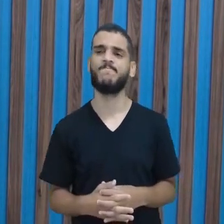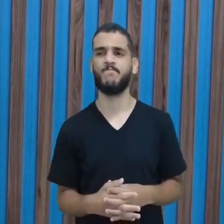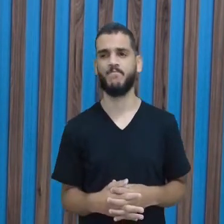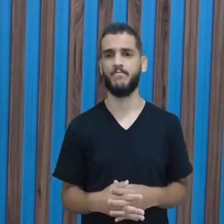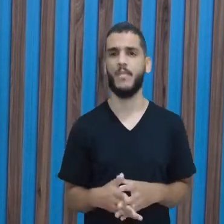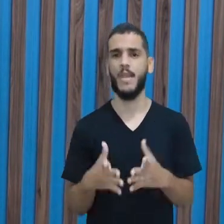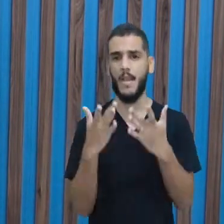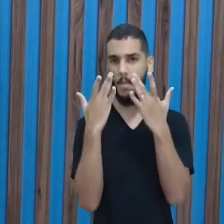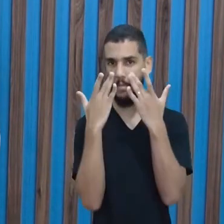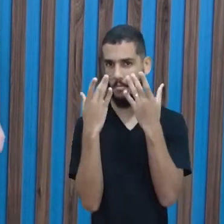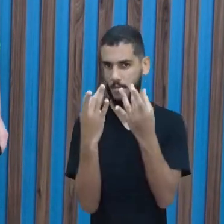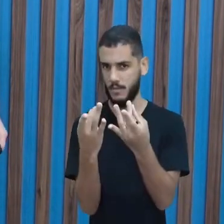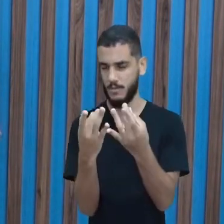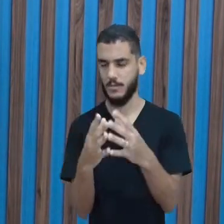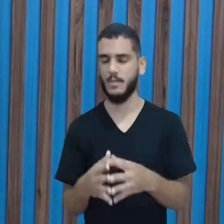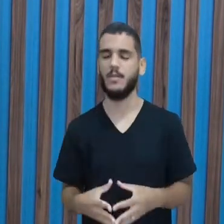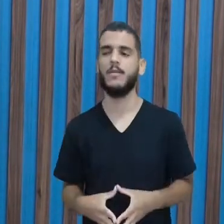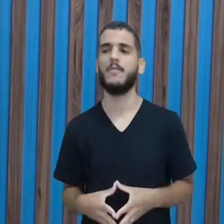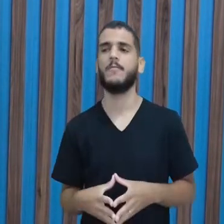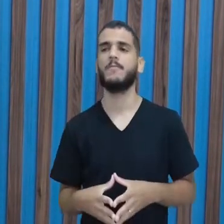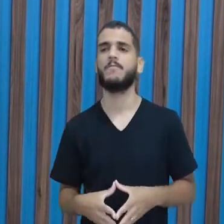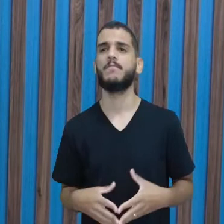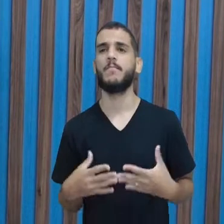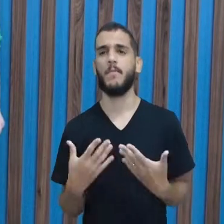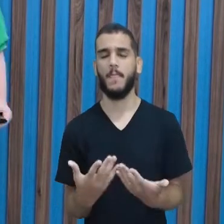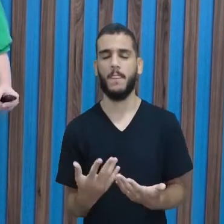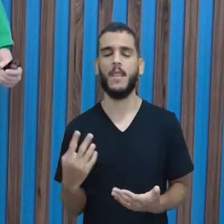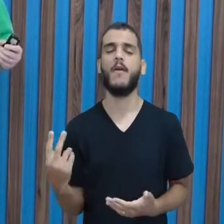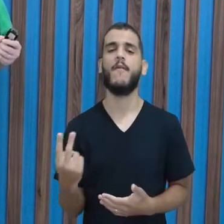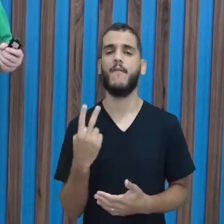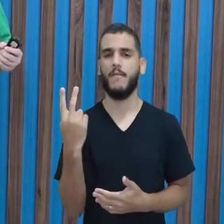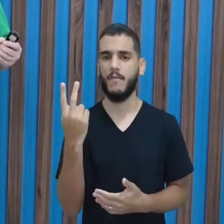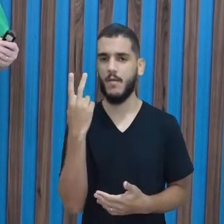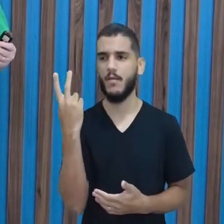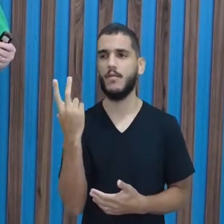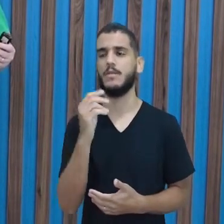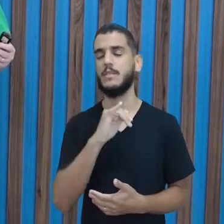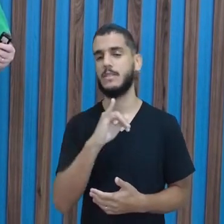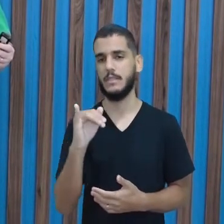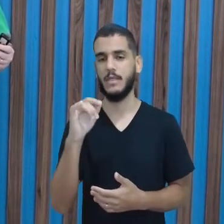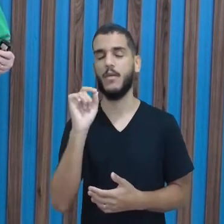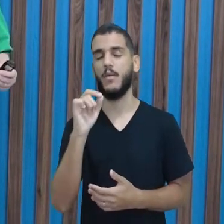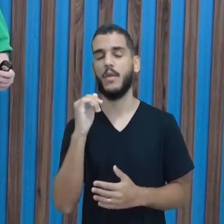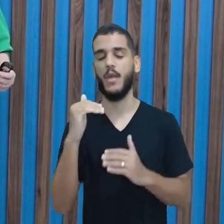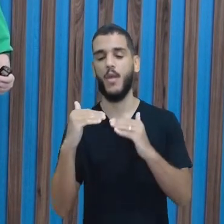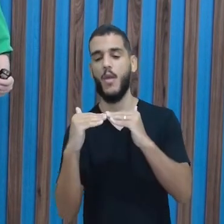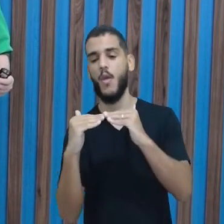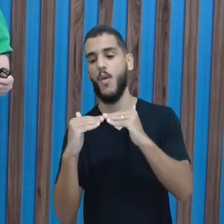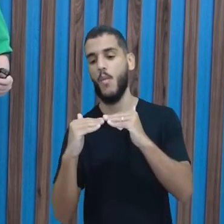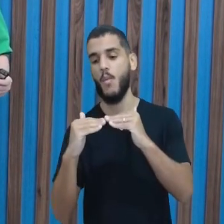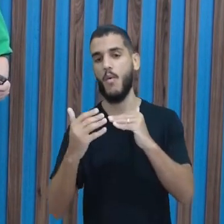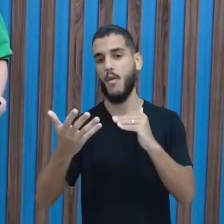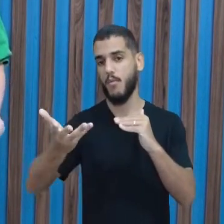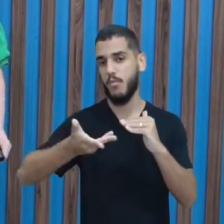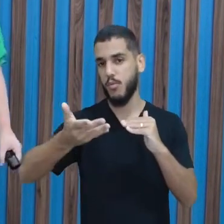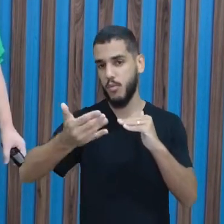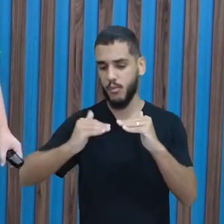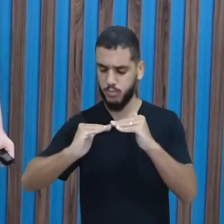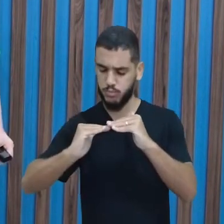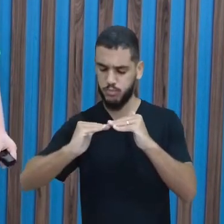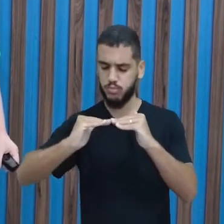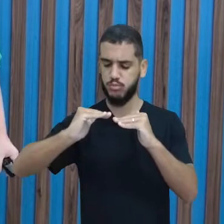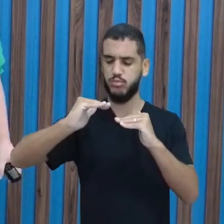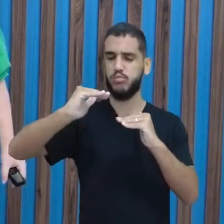Presta atenção, pessoal. Este valor, se eu aumento a velocidade, eu